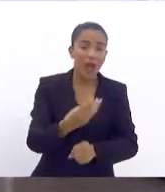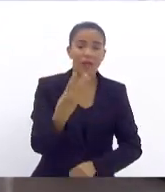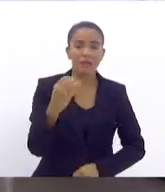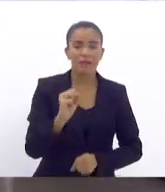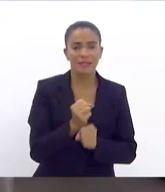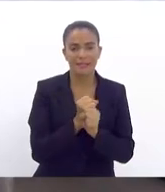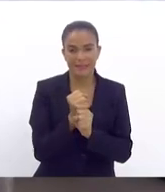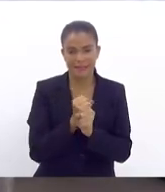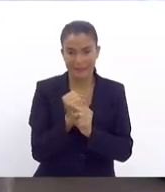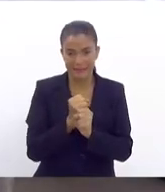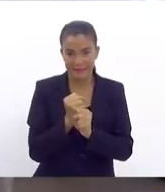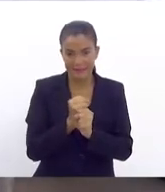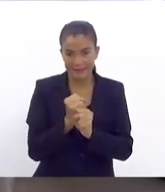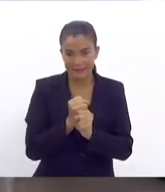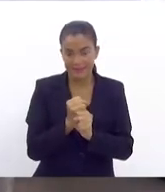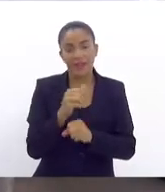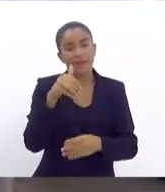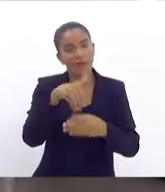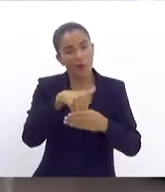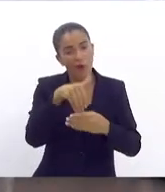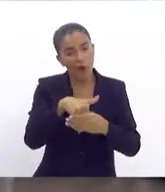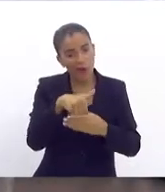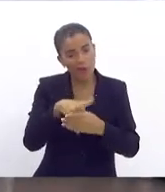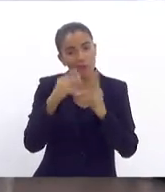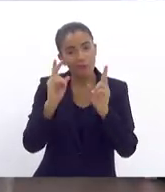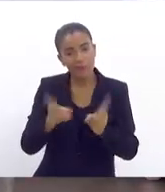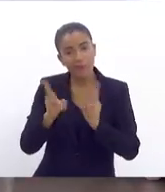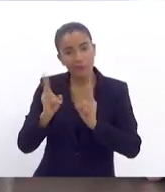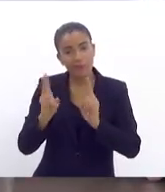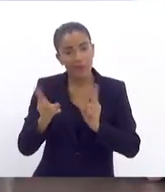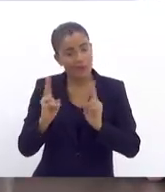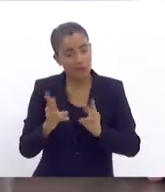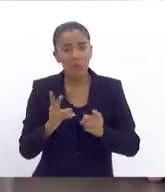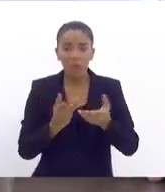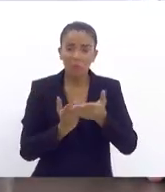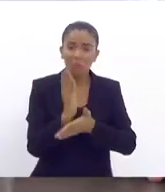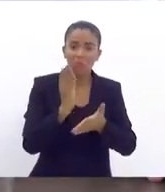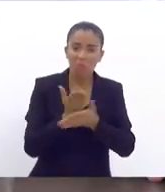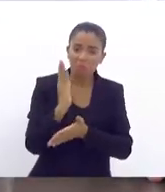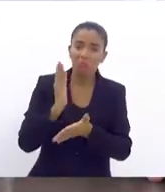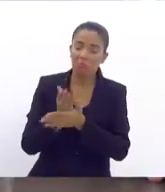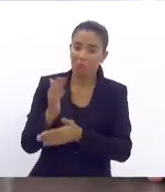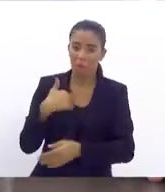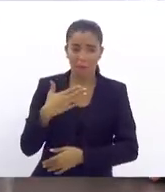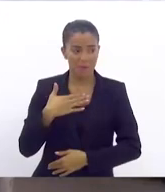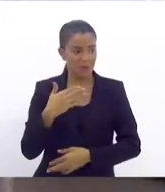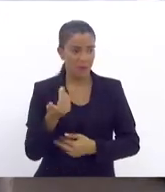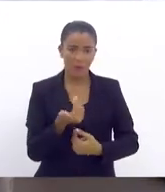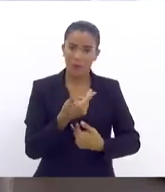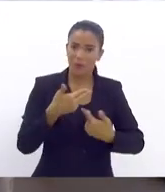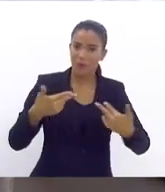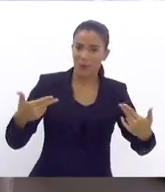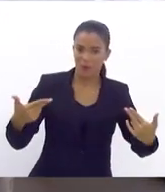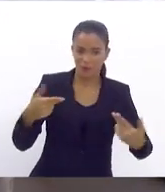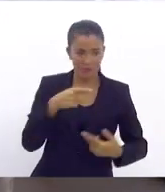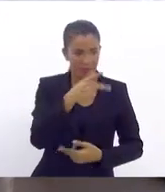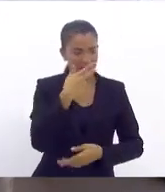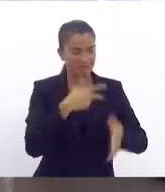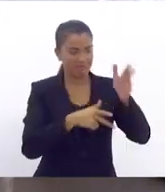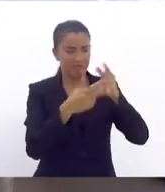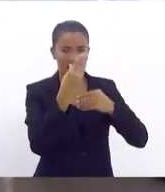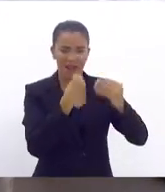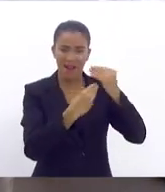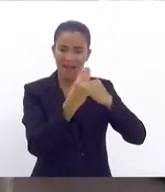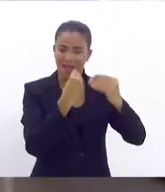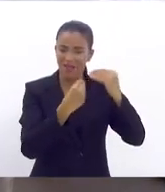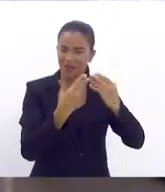há 30 anos se vota dessa maneira e são reconhecidos. Para mim, até uma novidade que Vossa Excelência nos trouxe,